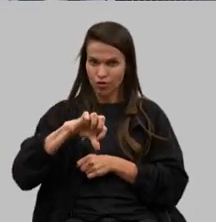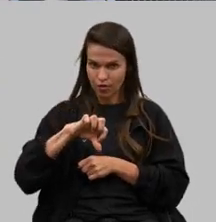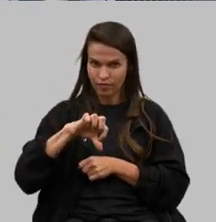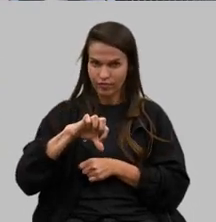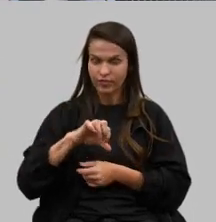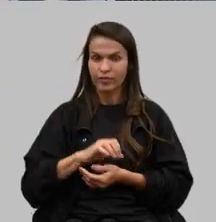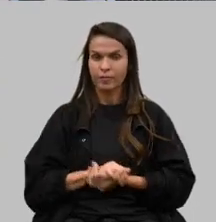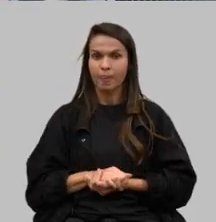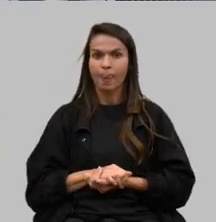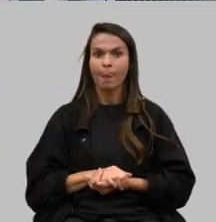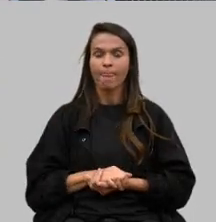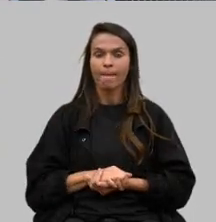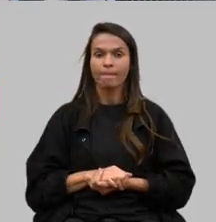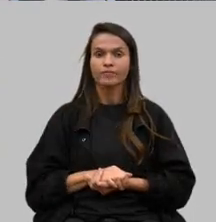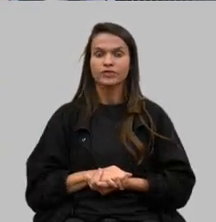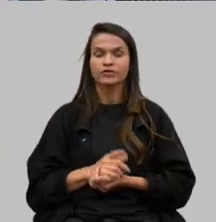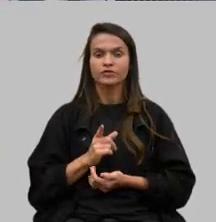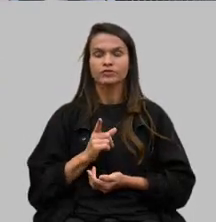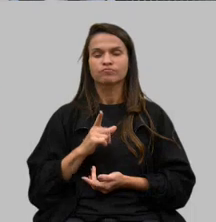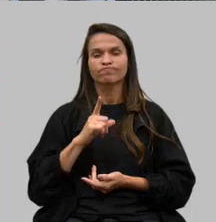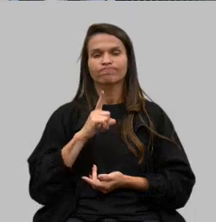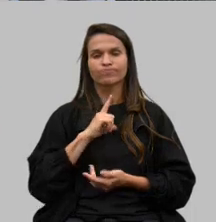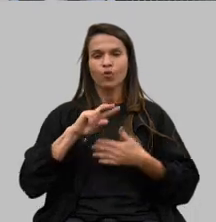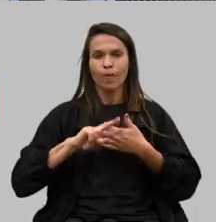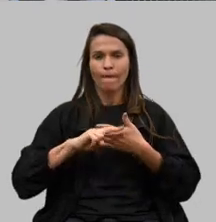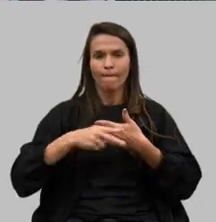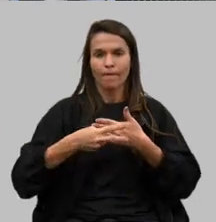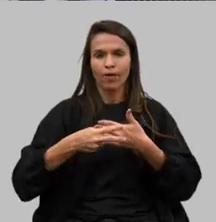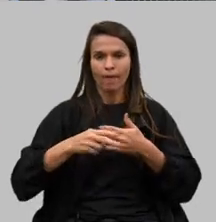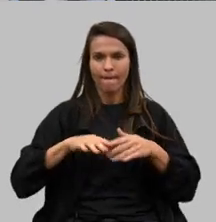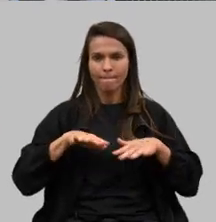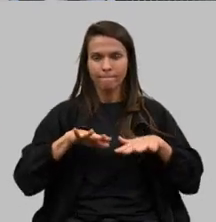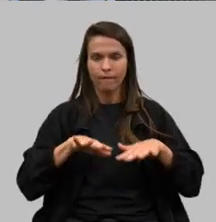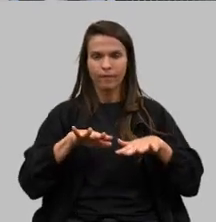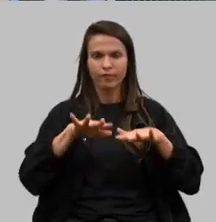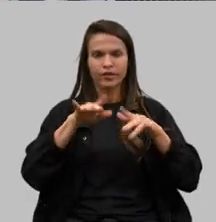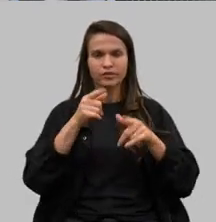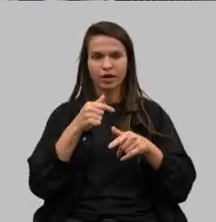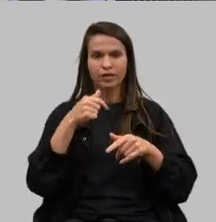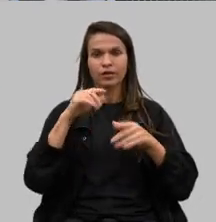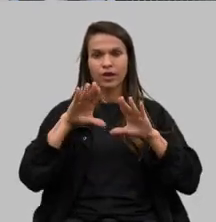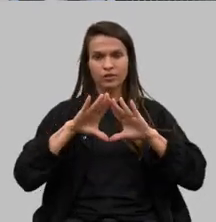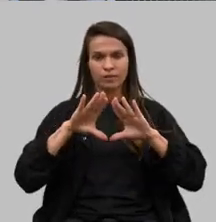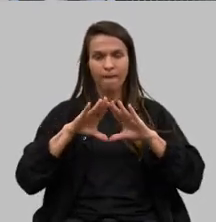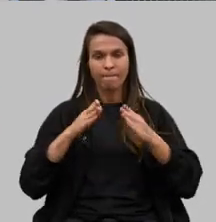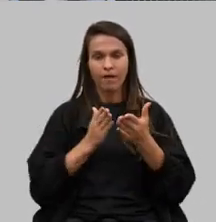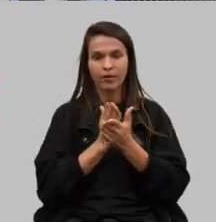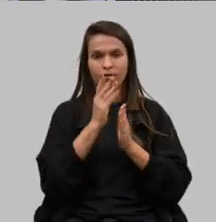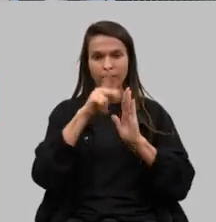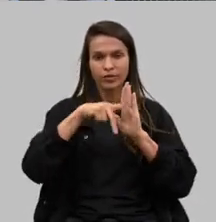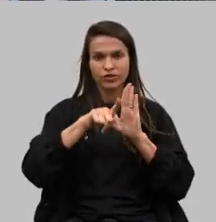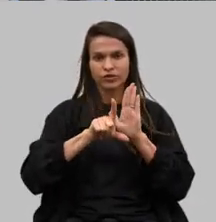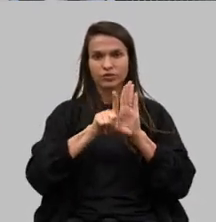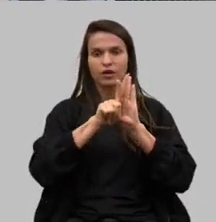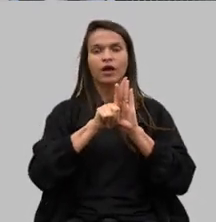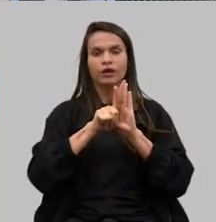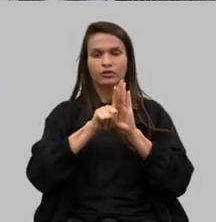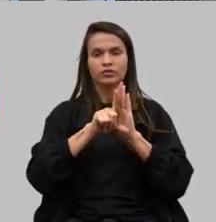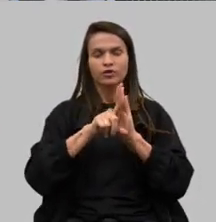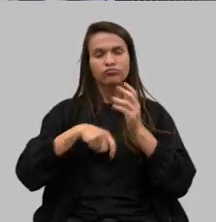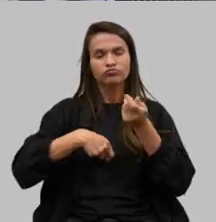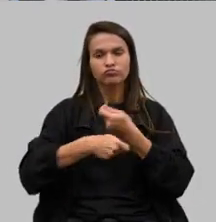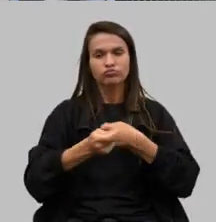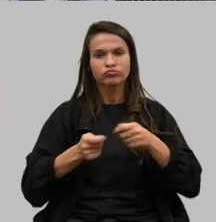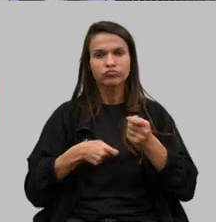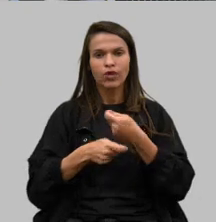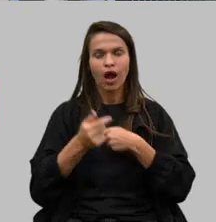né gerou inclusive uma movimentação aqui na Assembleia Legislativa paraa aprovação de um projeto de lei que tramitava também há algum tempo